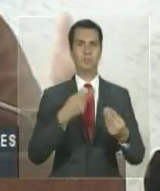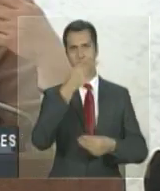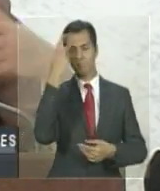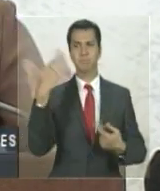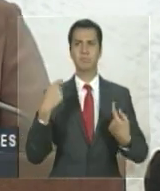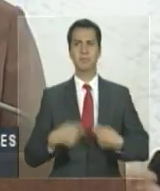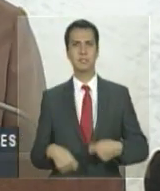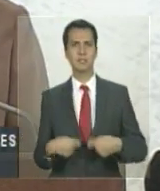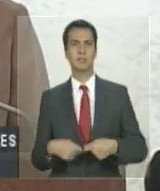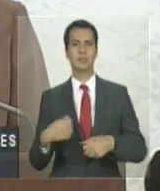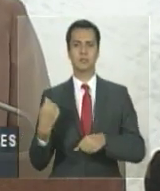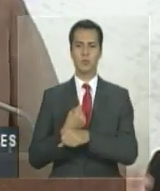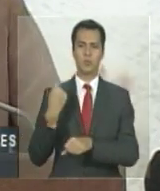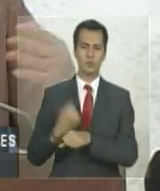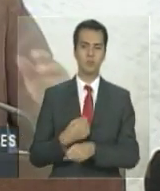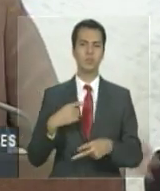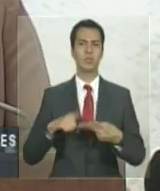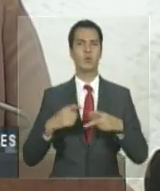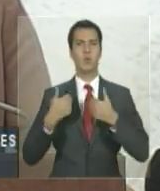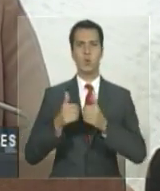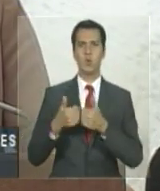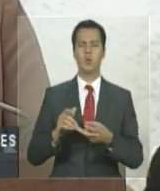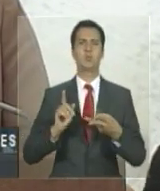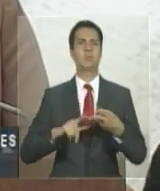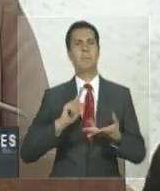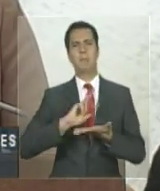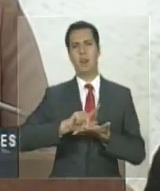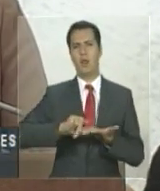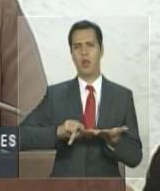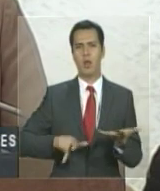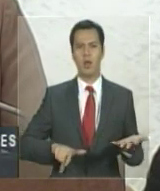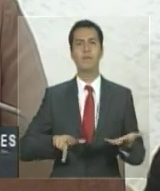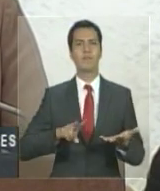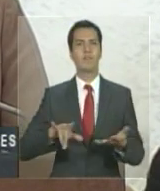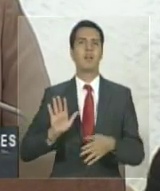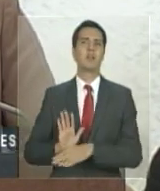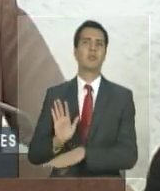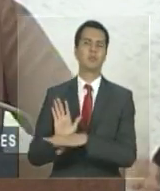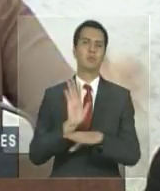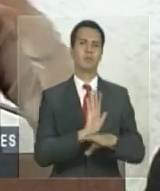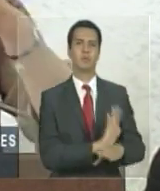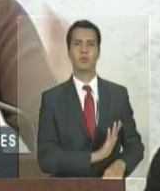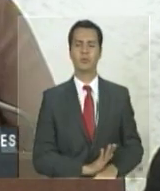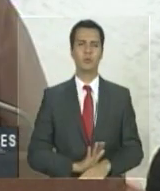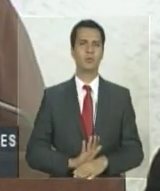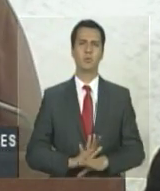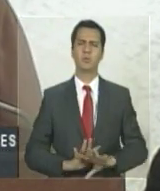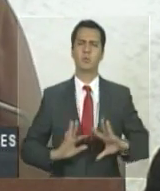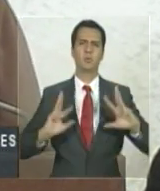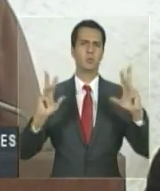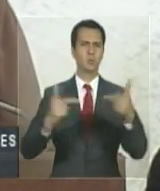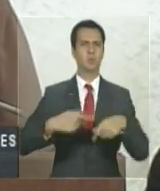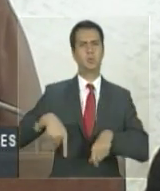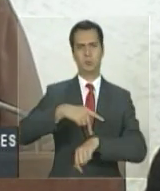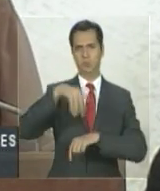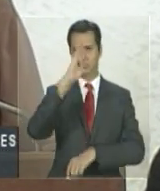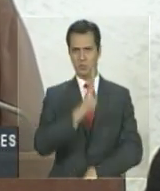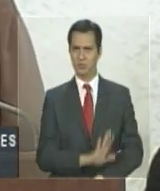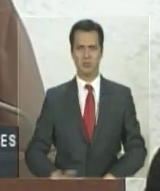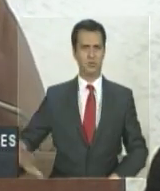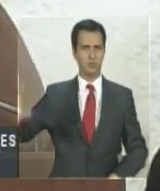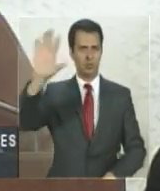disse, e ônibus, etc., elas beneficiarão ou todas as regiões do país e